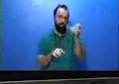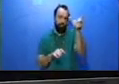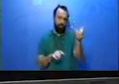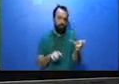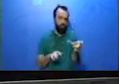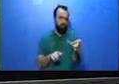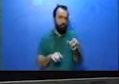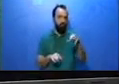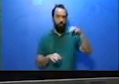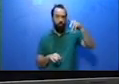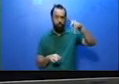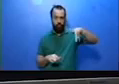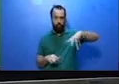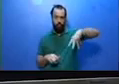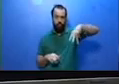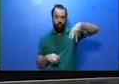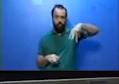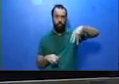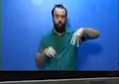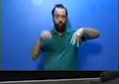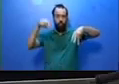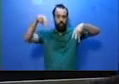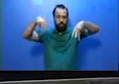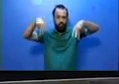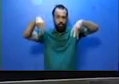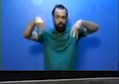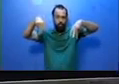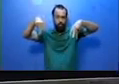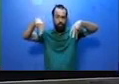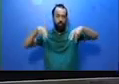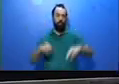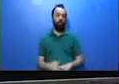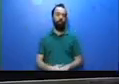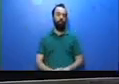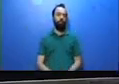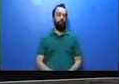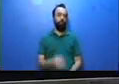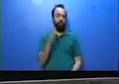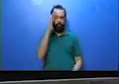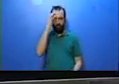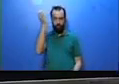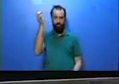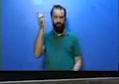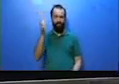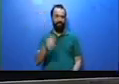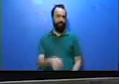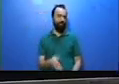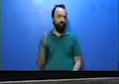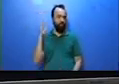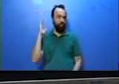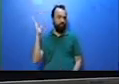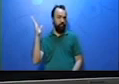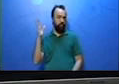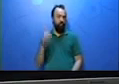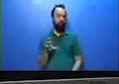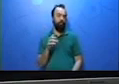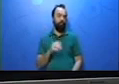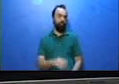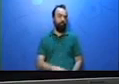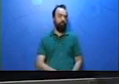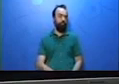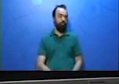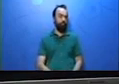um lado e palavrinhas com N do outro lado, tá? Tá fácil, né, crianças?